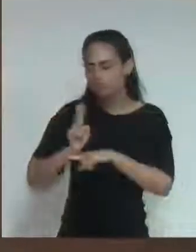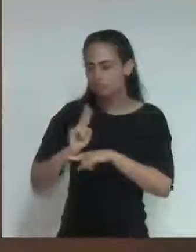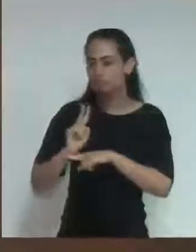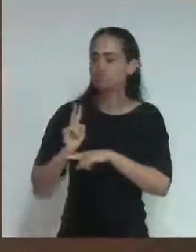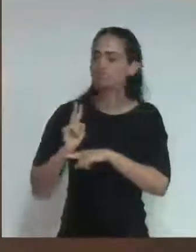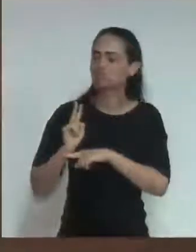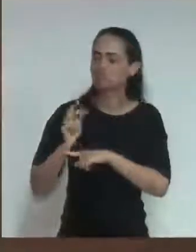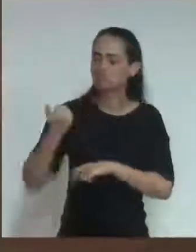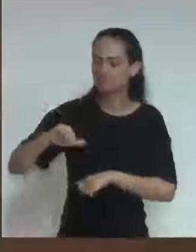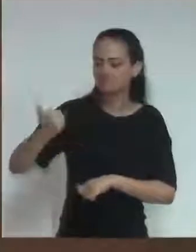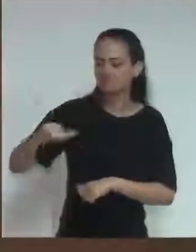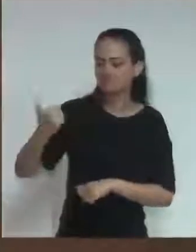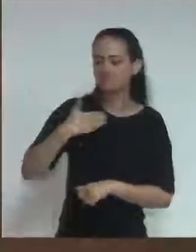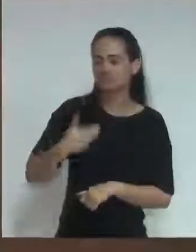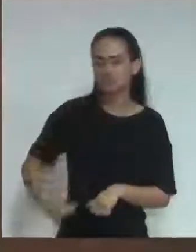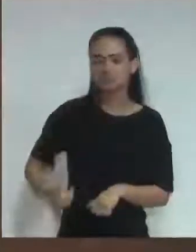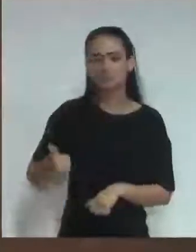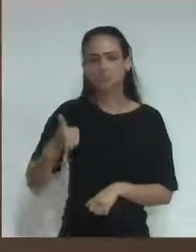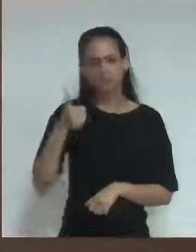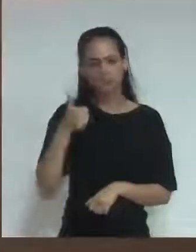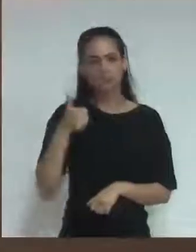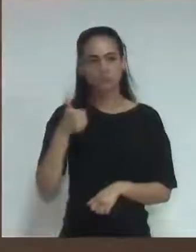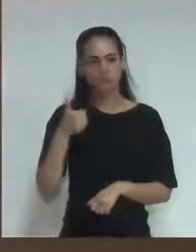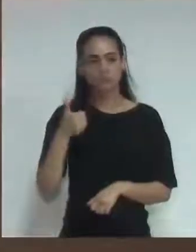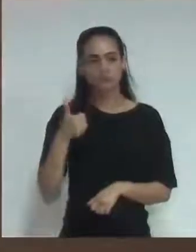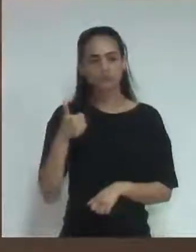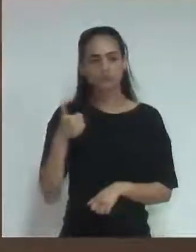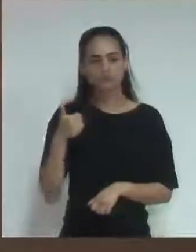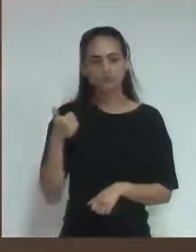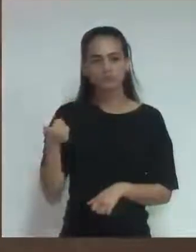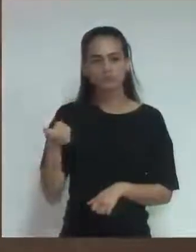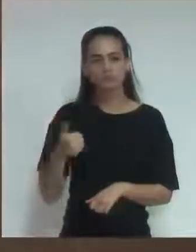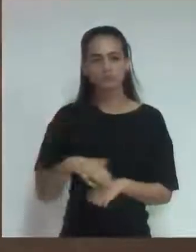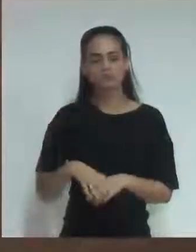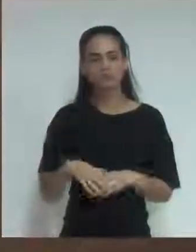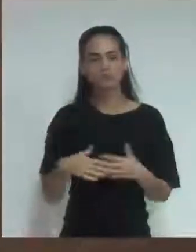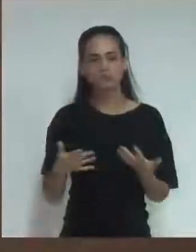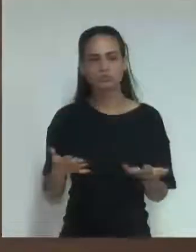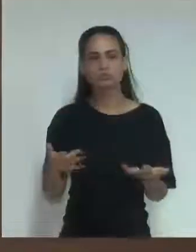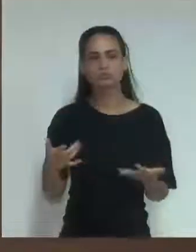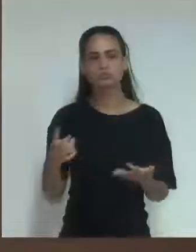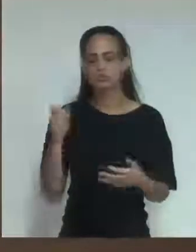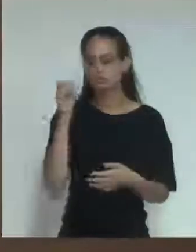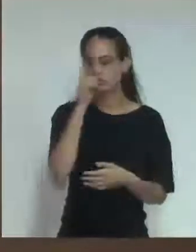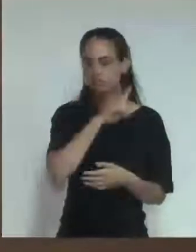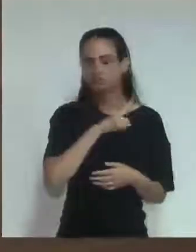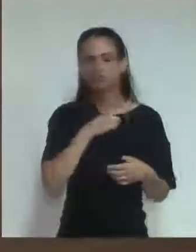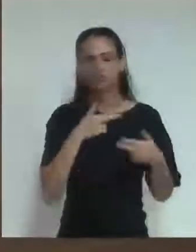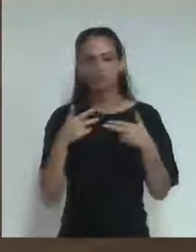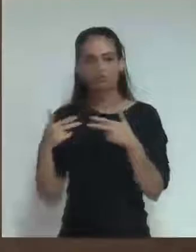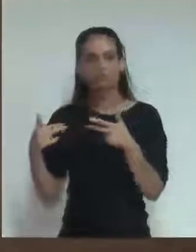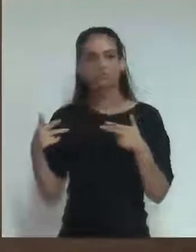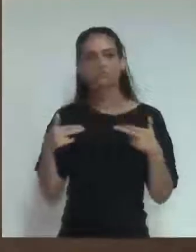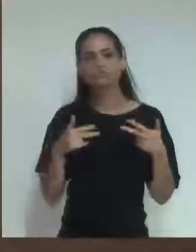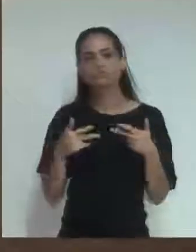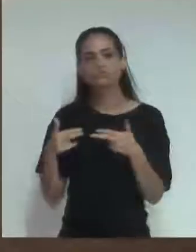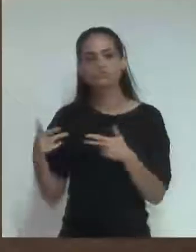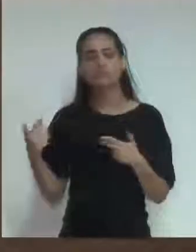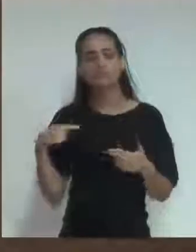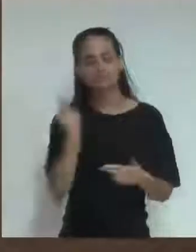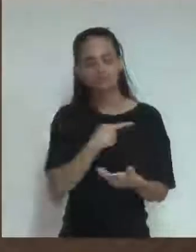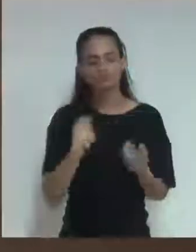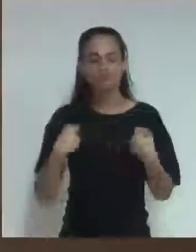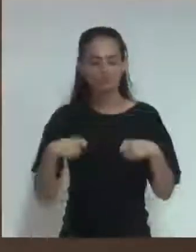tão delicado, tão conturbado e de ânimos tão acirrados, para conseguir o diálogo necessário para aprovar as reformas que a gente tanto precisa.